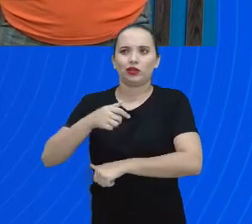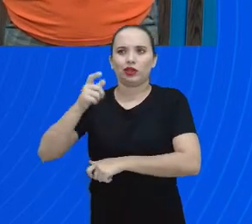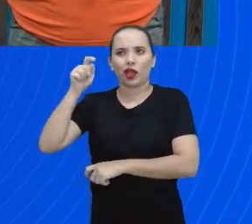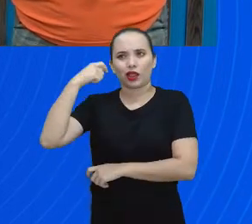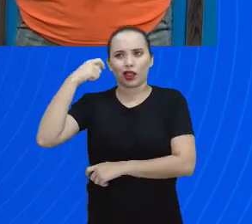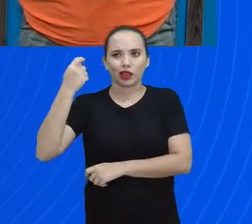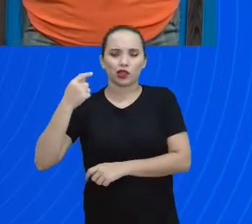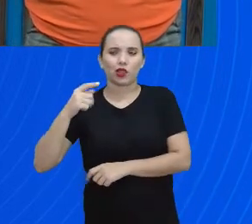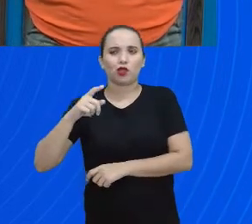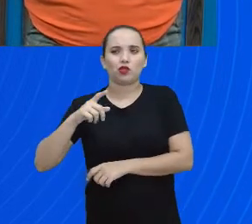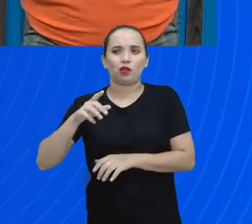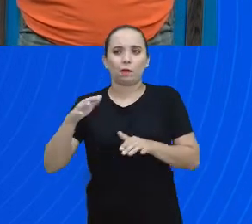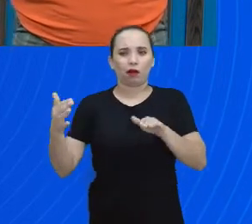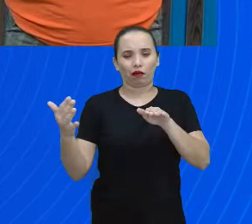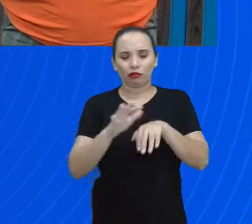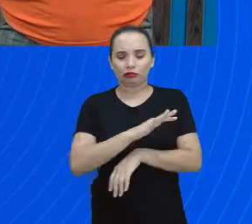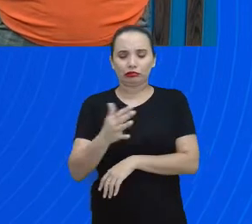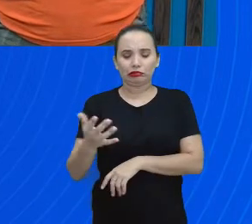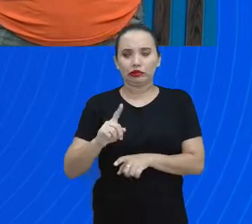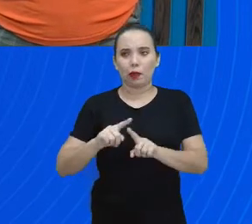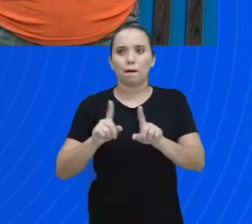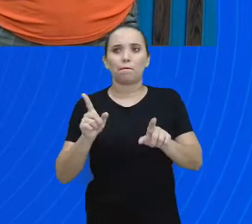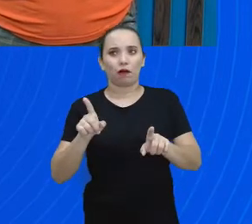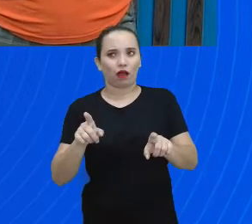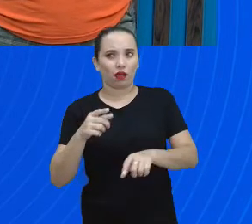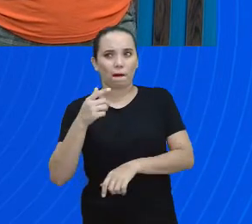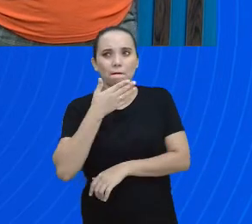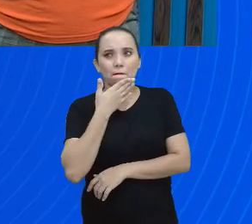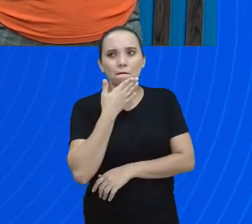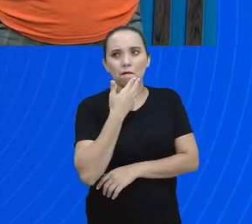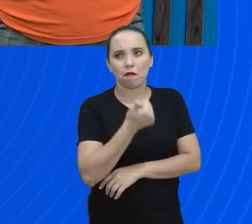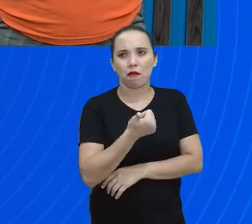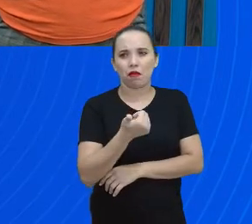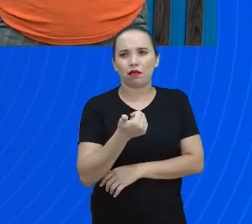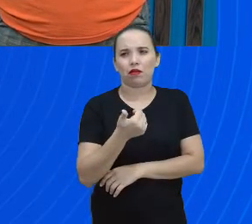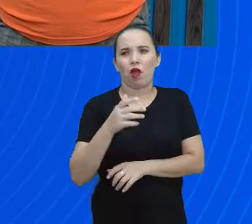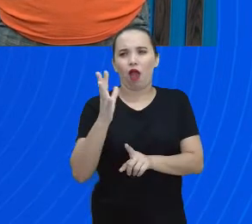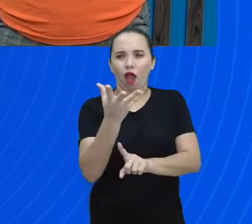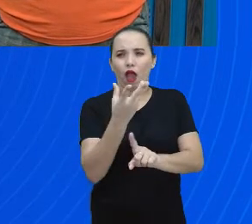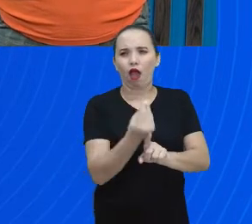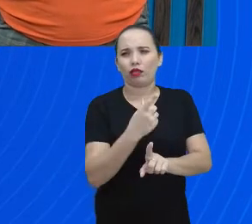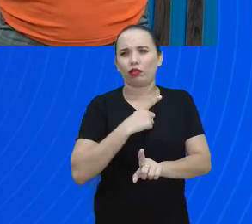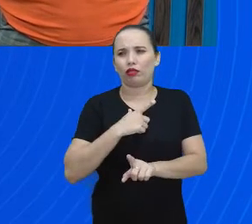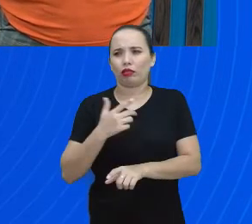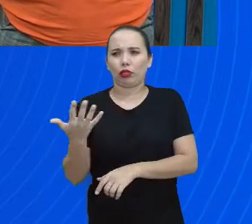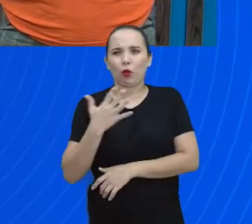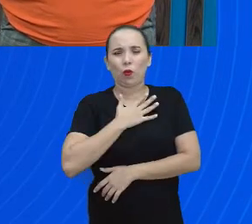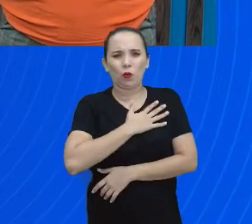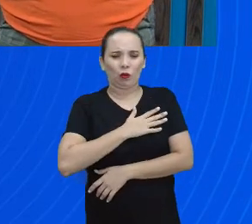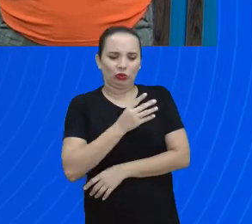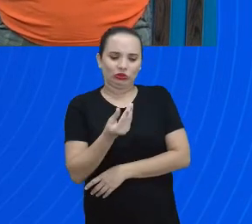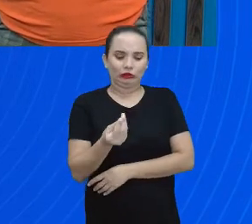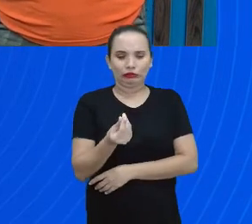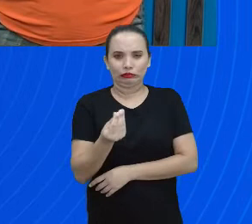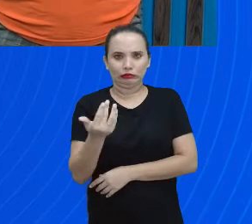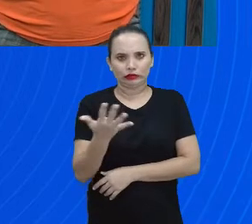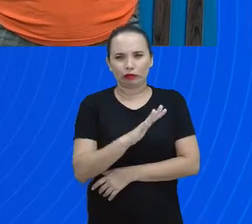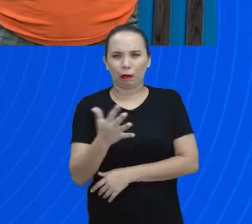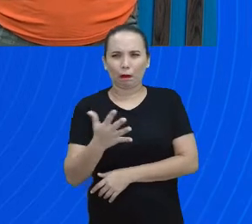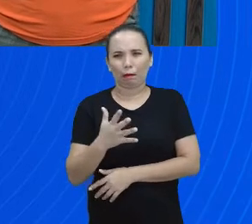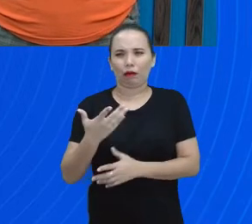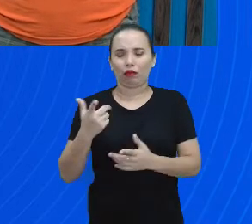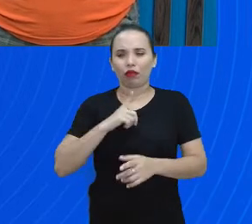mau gosto. Ele aí falando mais uma vez sobre essa questão da cultura, né, da influência da cultura de massa, que, segundo